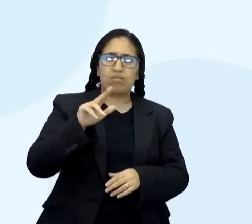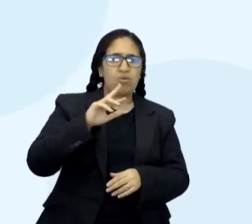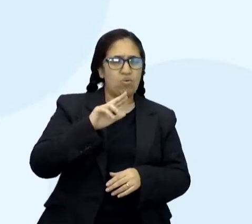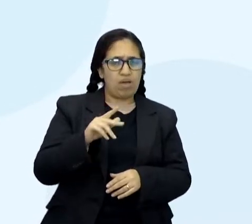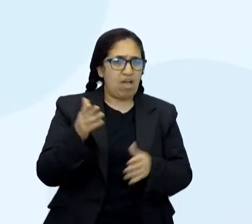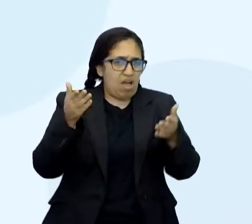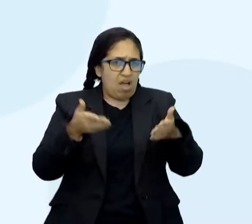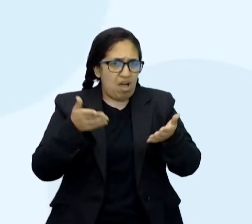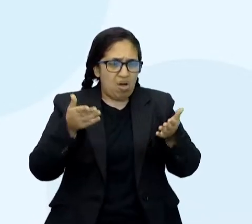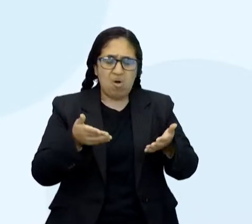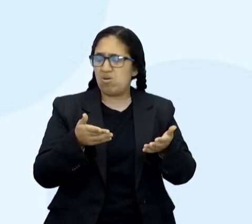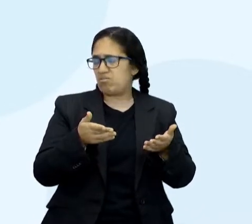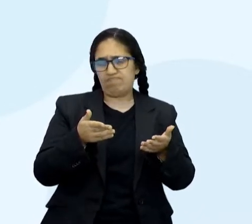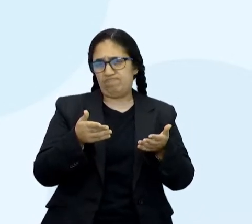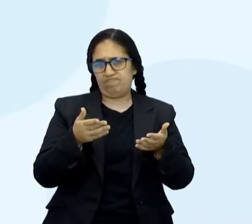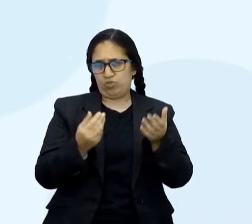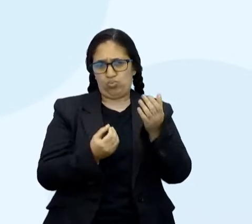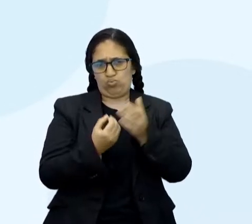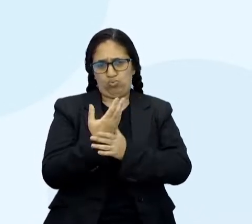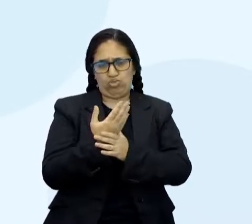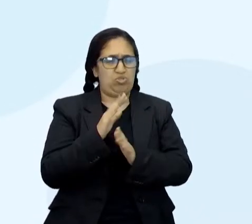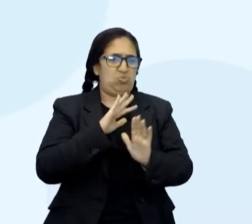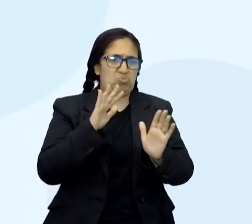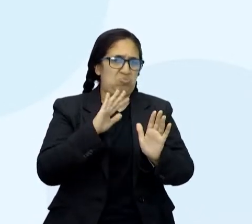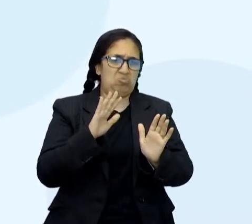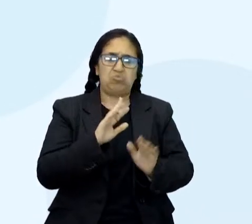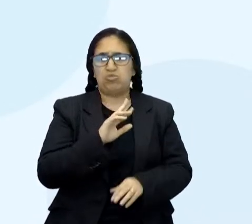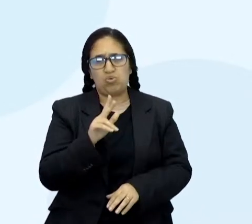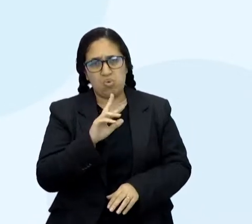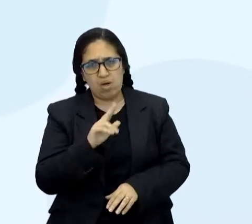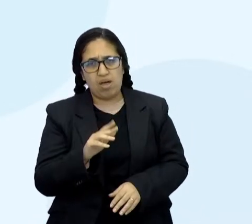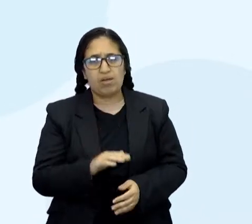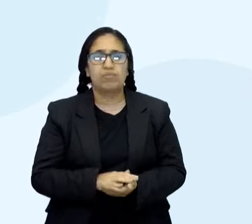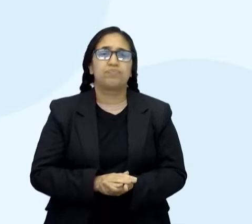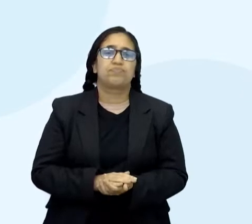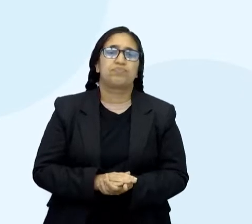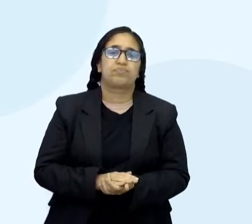não é agora que surgiu, não é modinha.